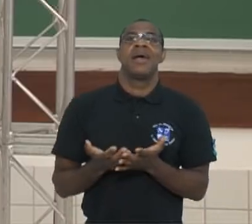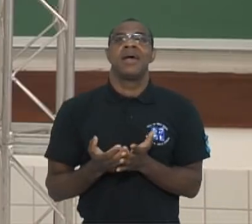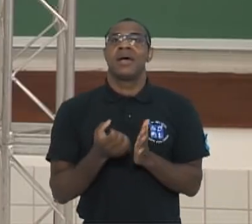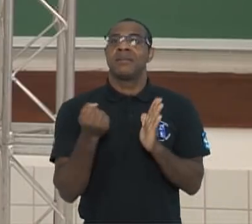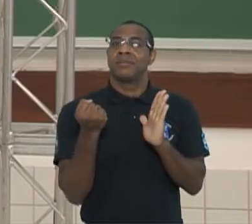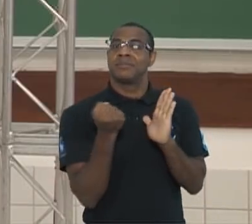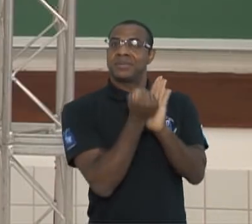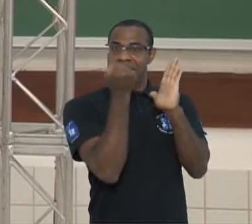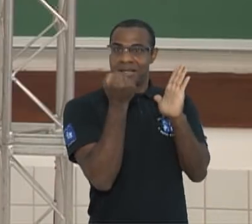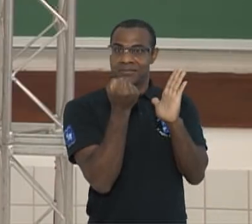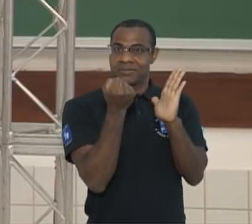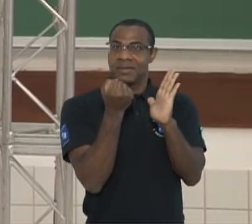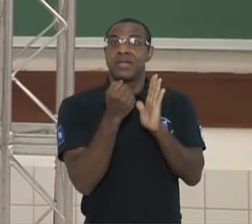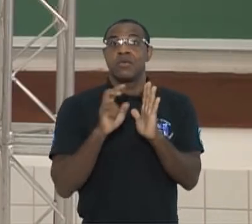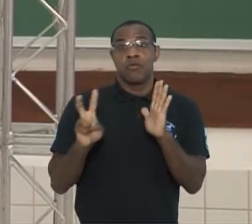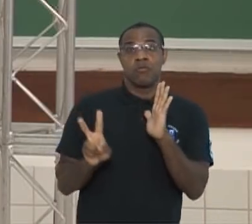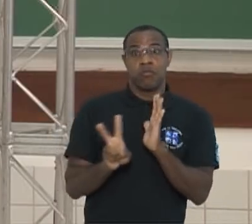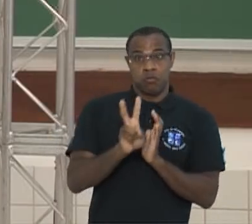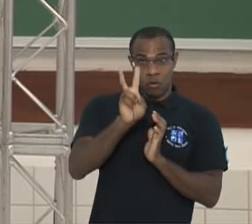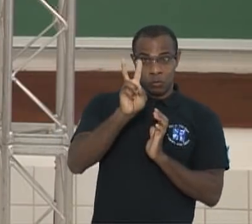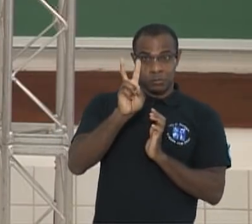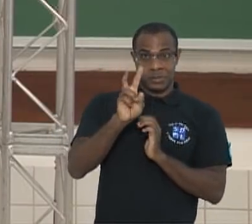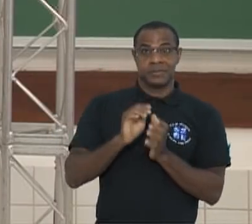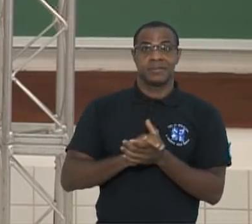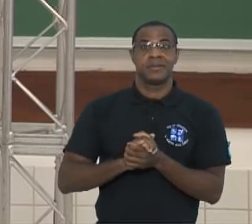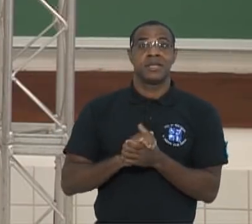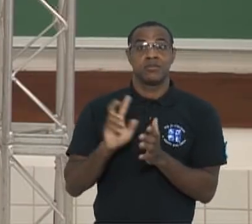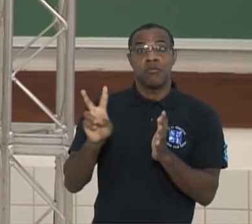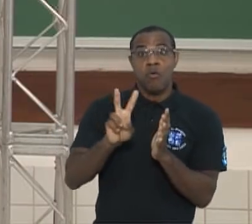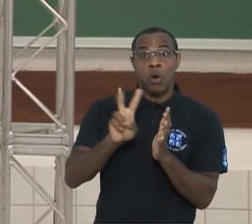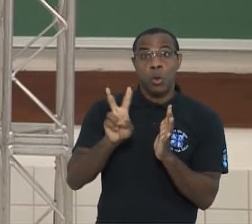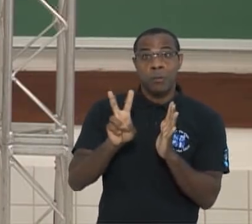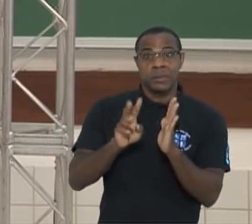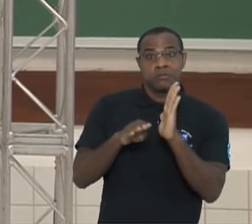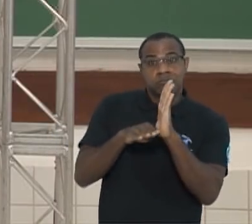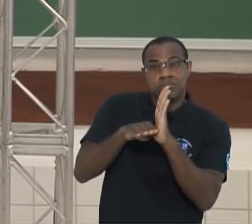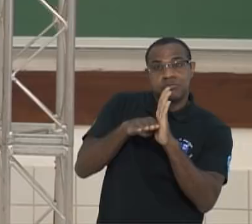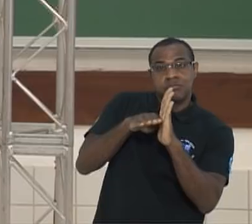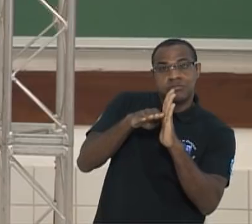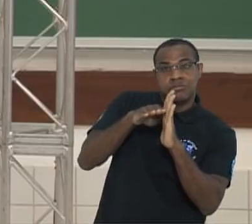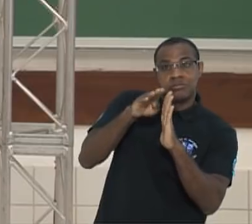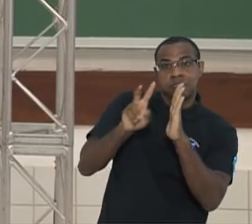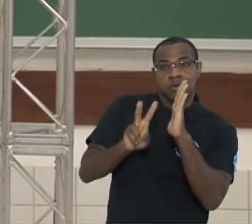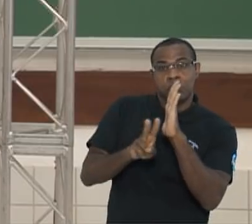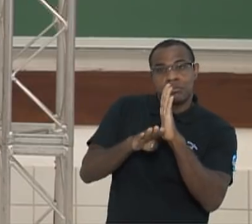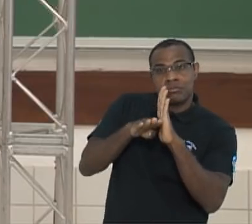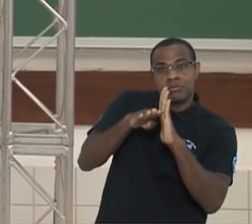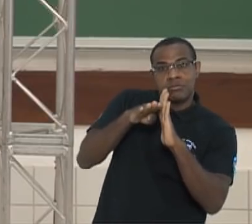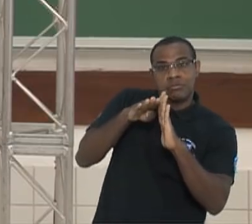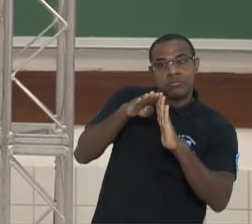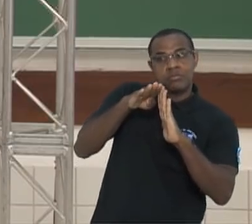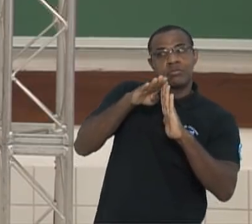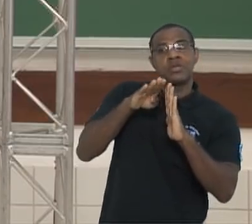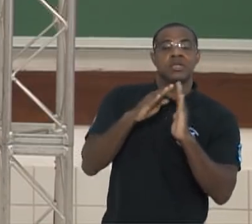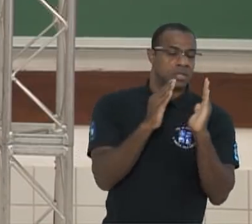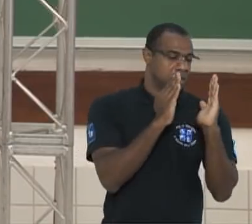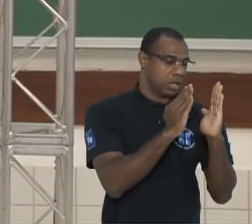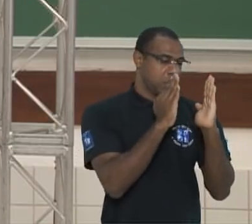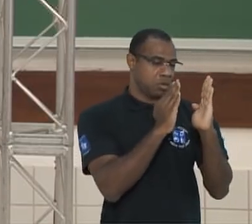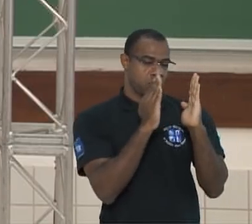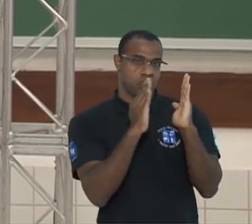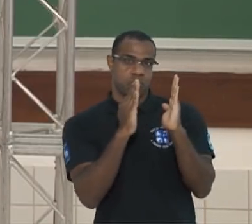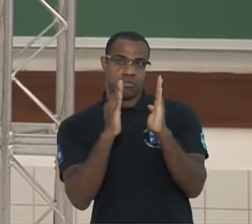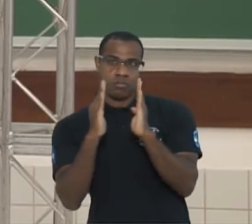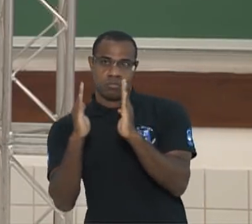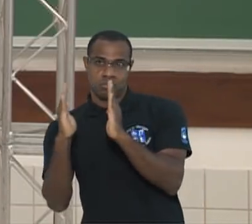né? Então, não esquecendo sempre aquela ordem, né? O quilômetro cúbico, o hectômetro cúbico,